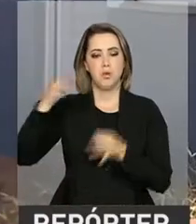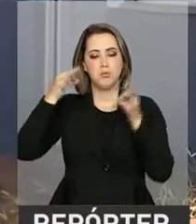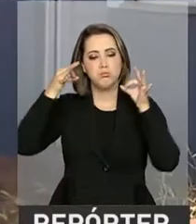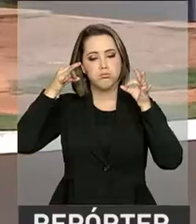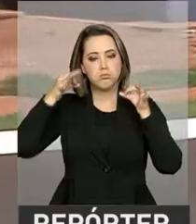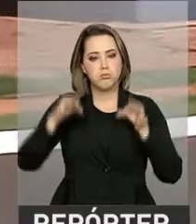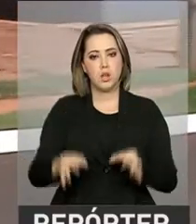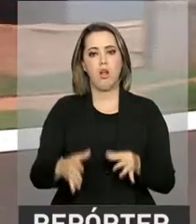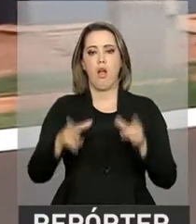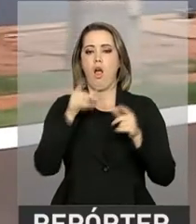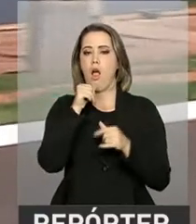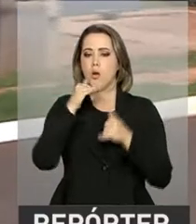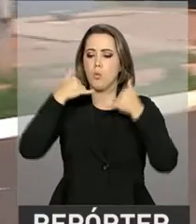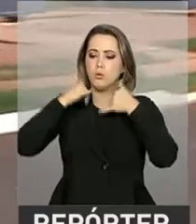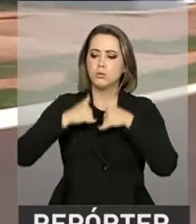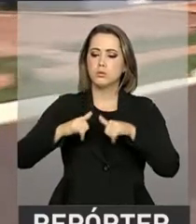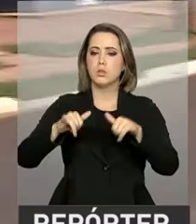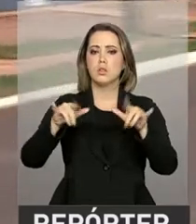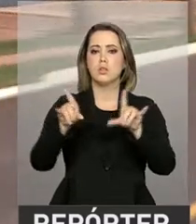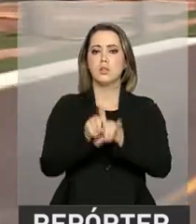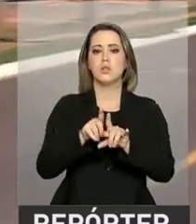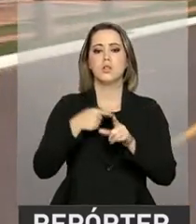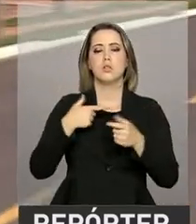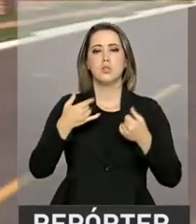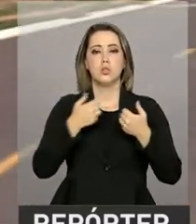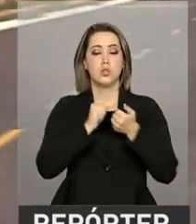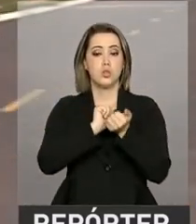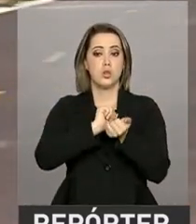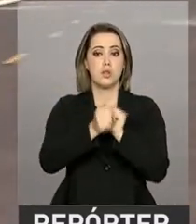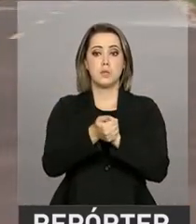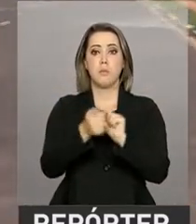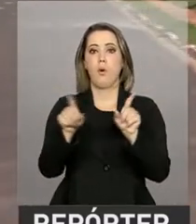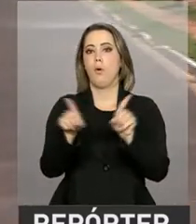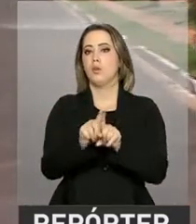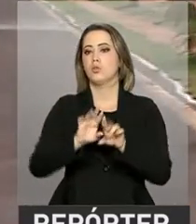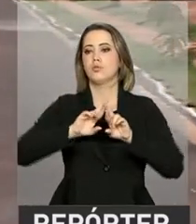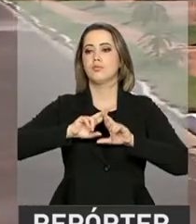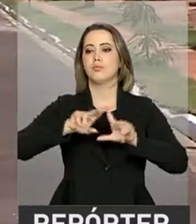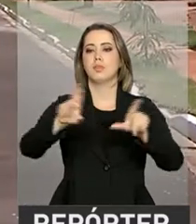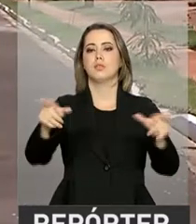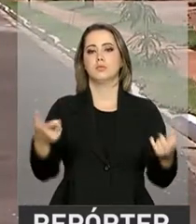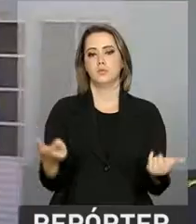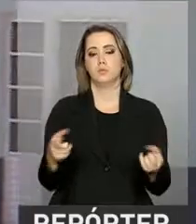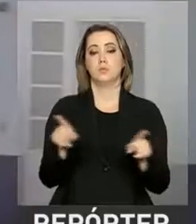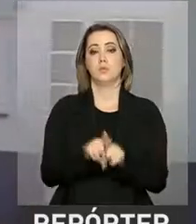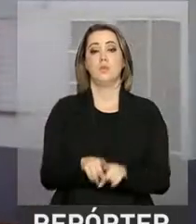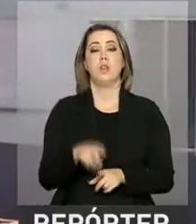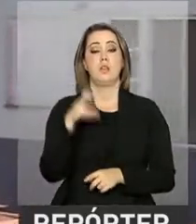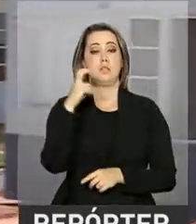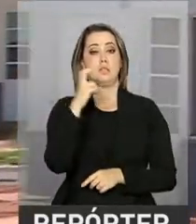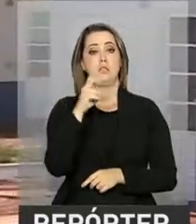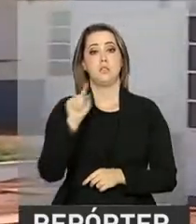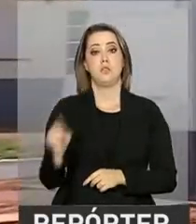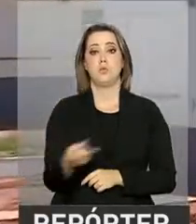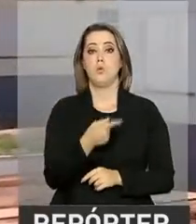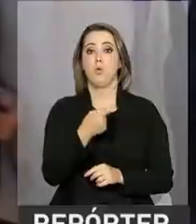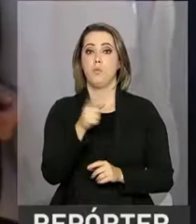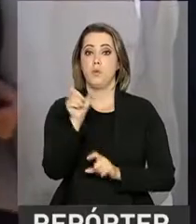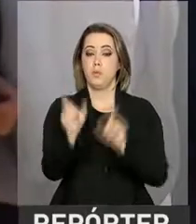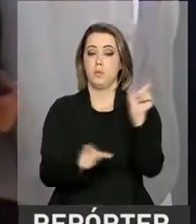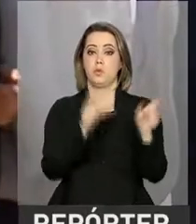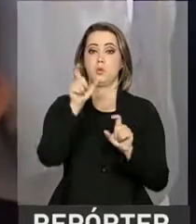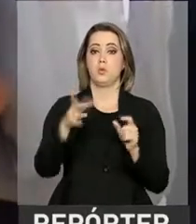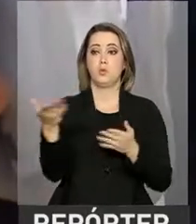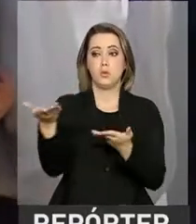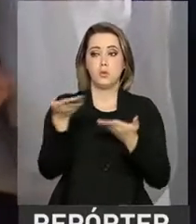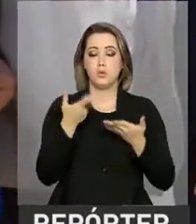energia elétrica, asfalto, playground e quadras poliesportivas. 5 mil pessoas serão beneficiadas com o residencial,